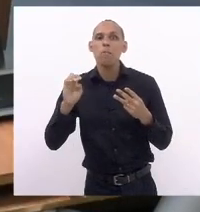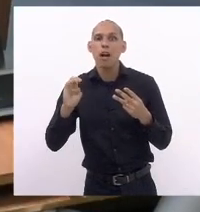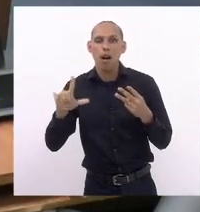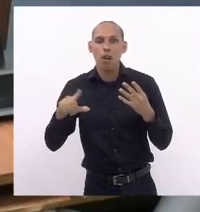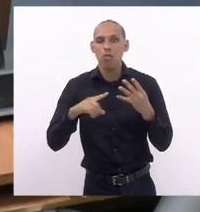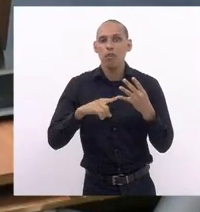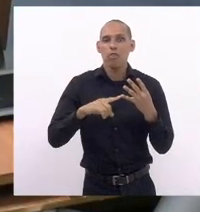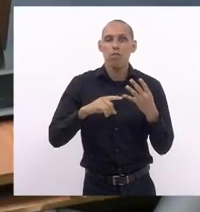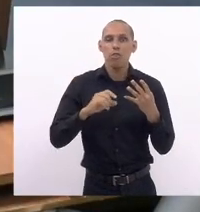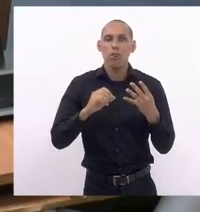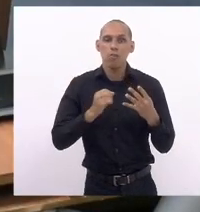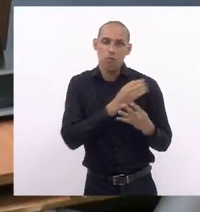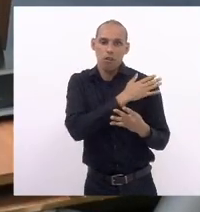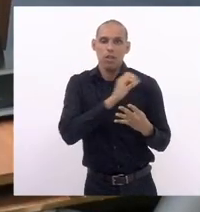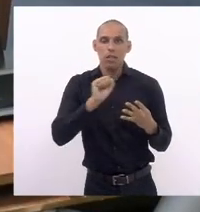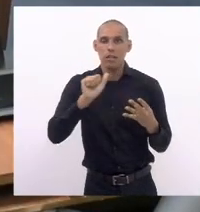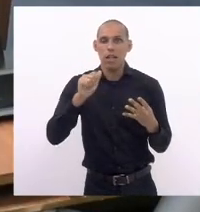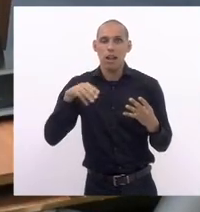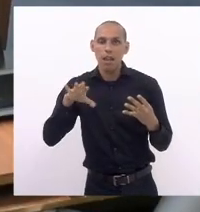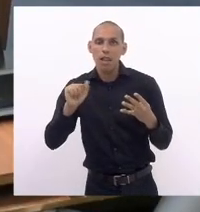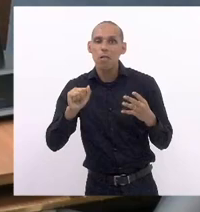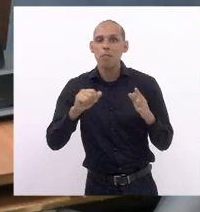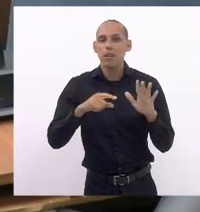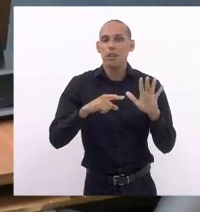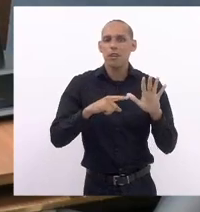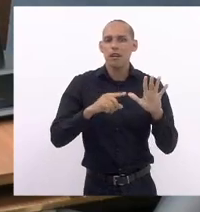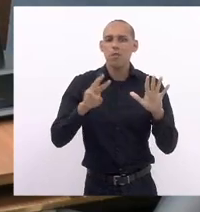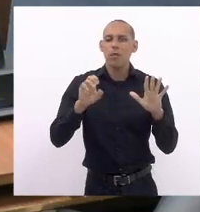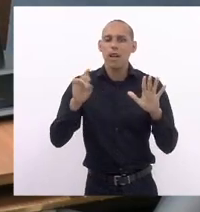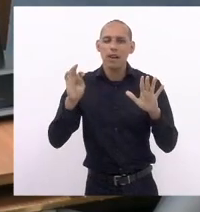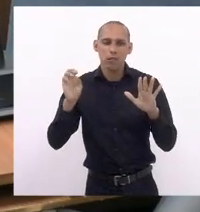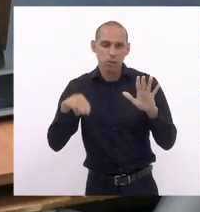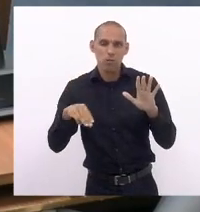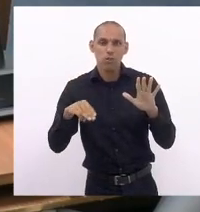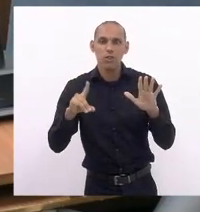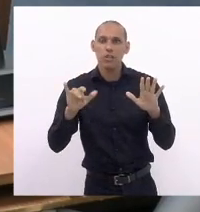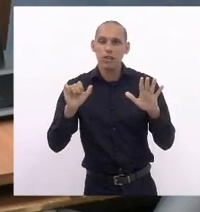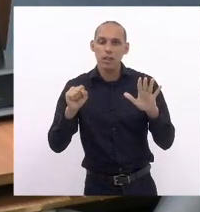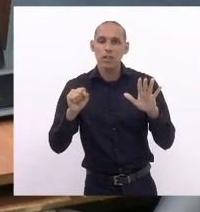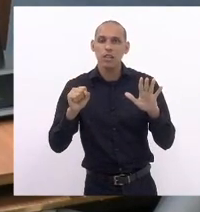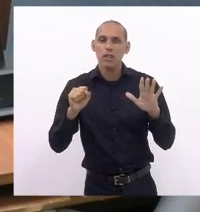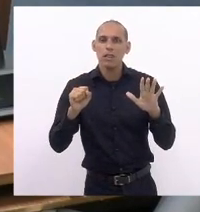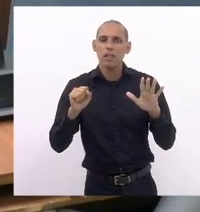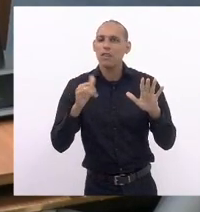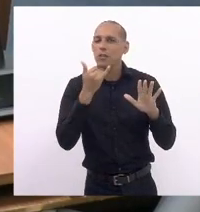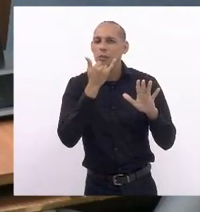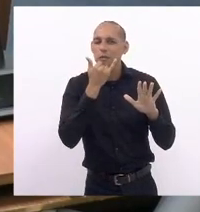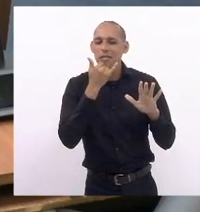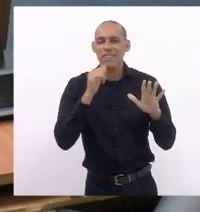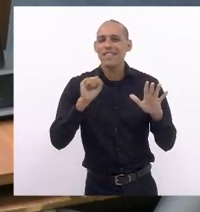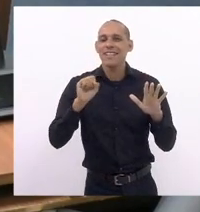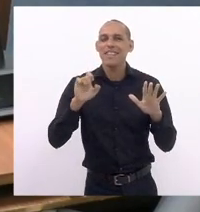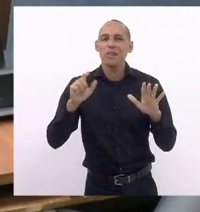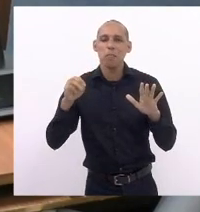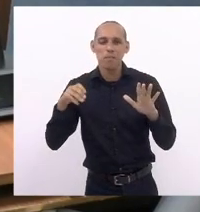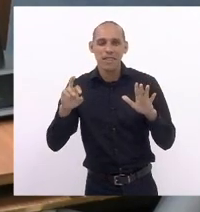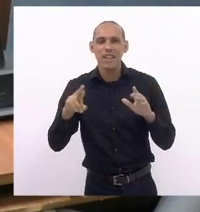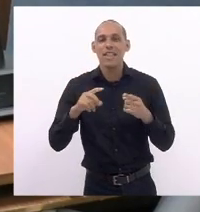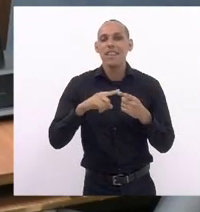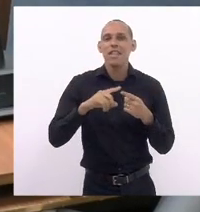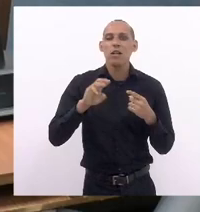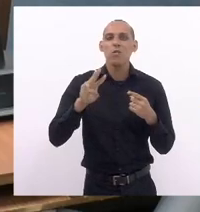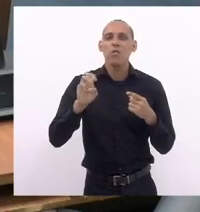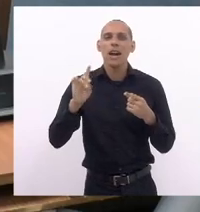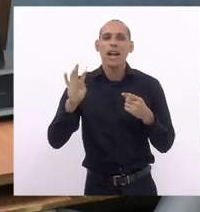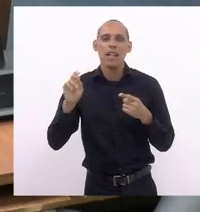deputado Coronel Salema, deputado Wellington Dias, perdão, Jalmir, desculpe, e é o Wellington José.